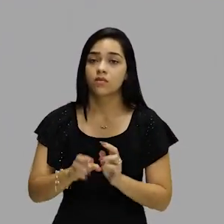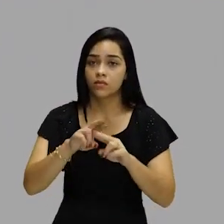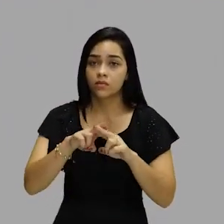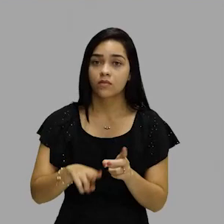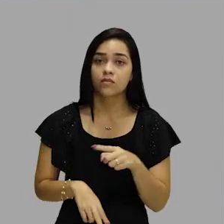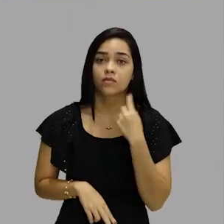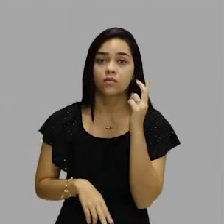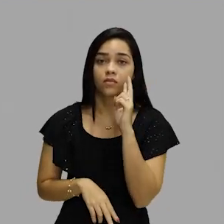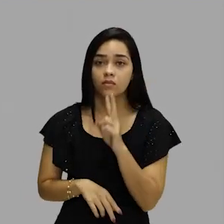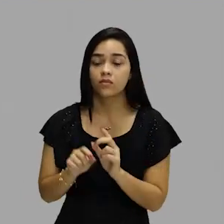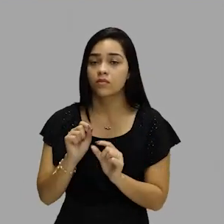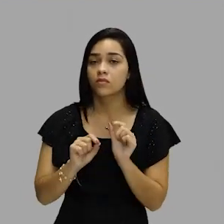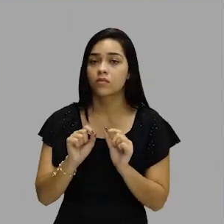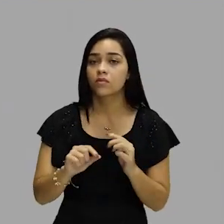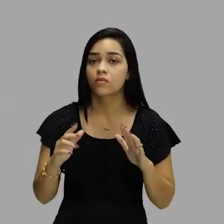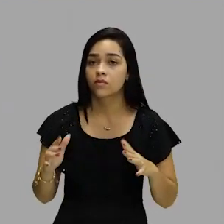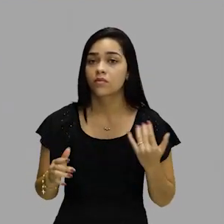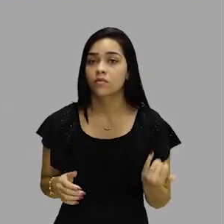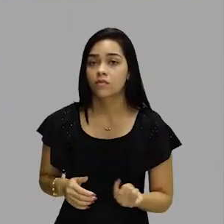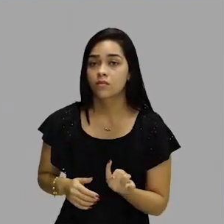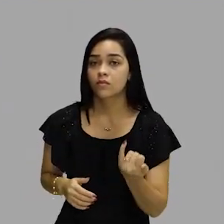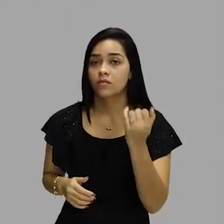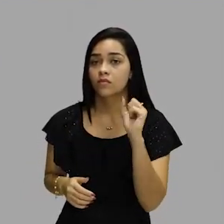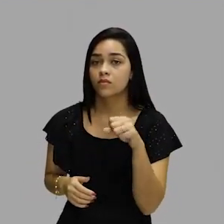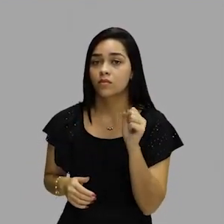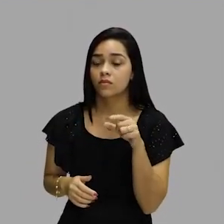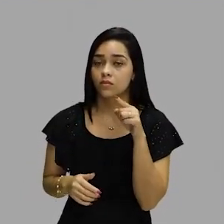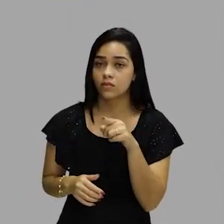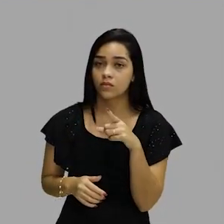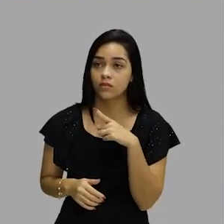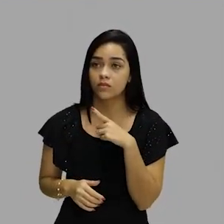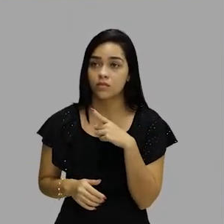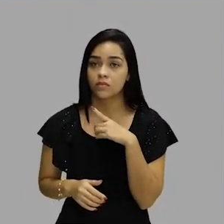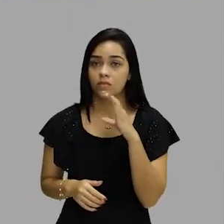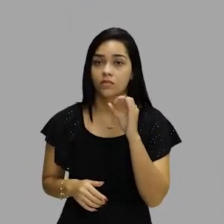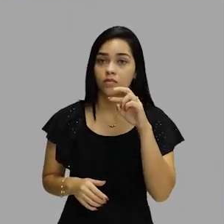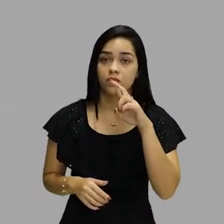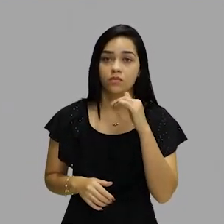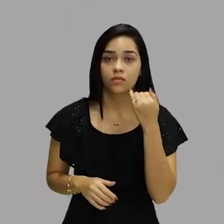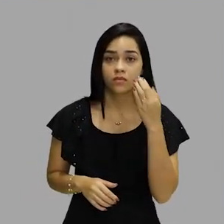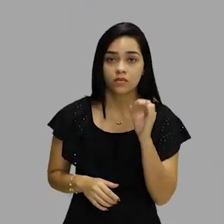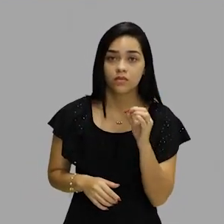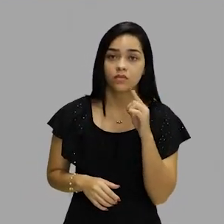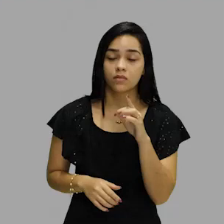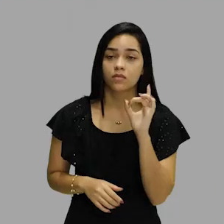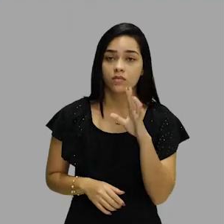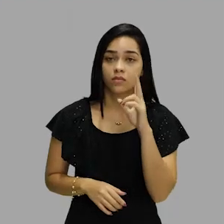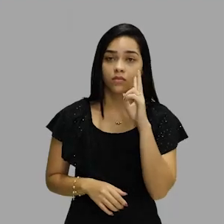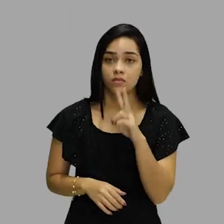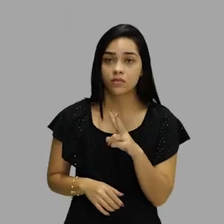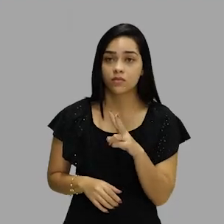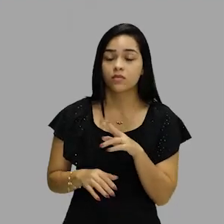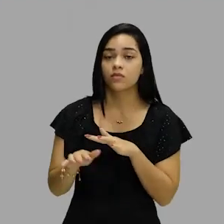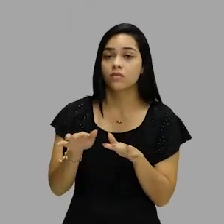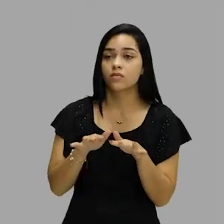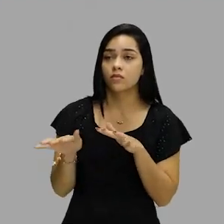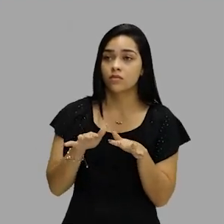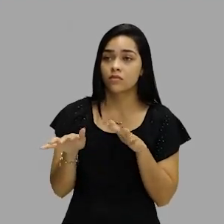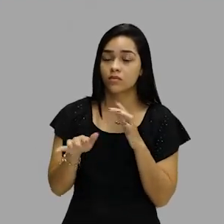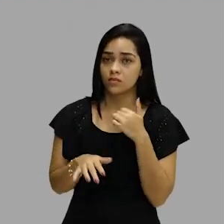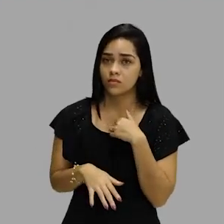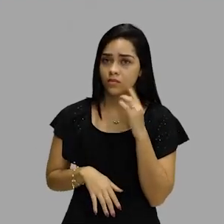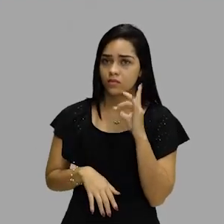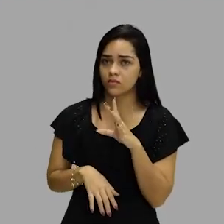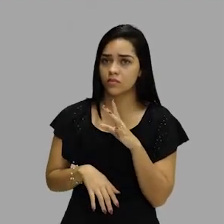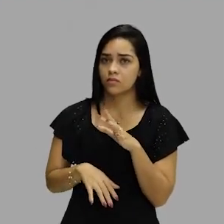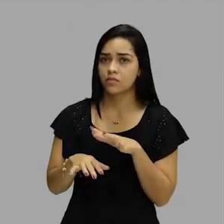estamos vendo que o cálcio é importante para que você tenha contração muscular. Você só consegue se movimentar, eu só estou